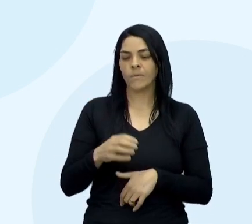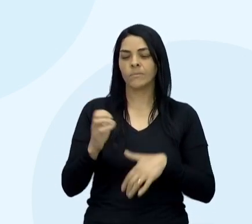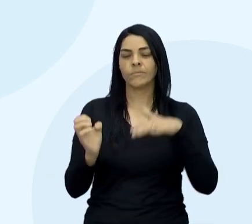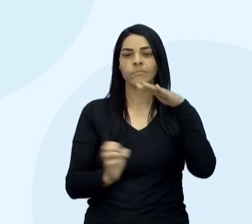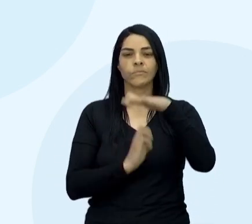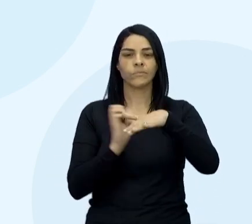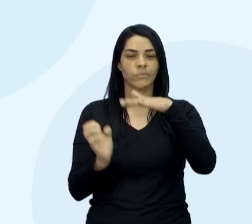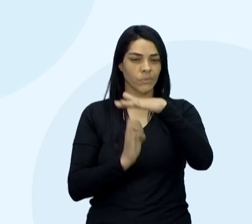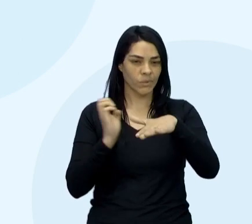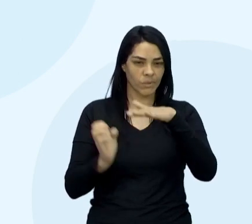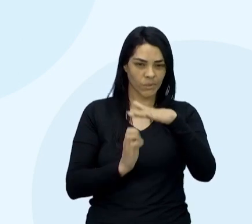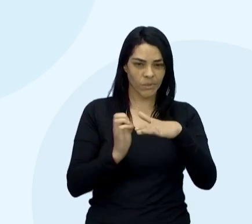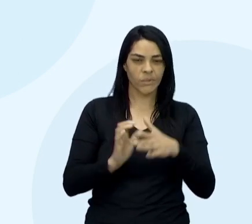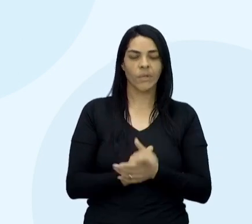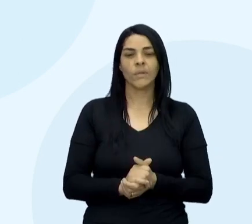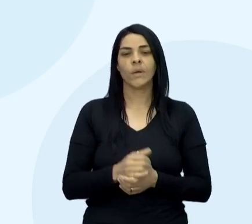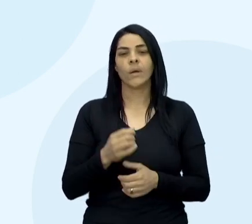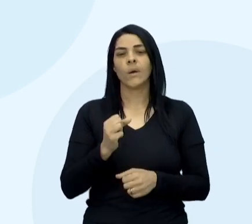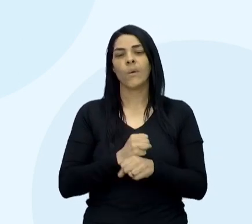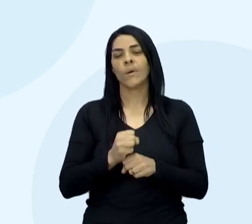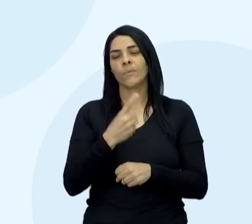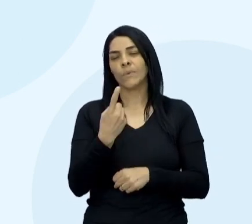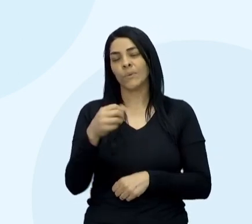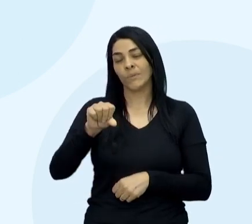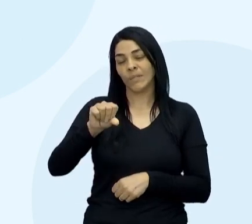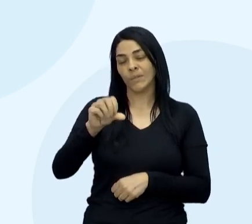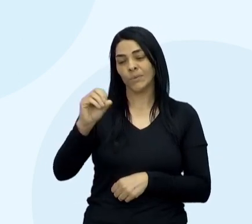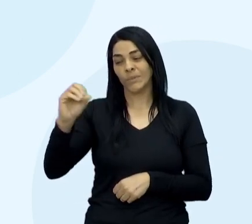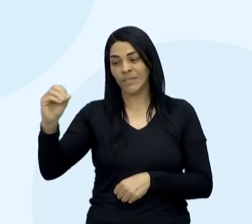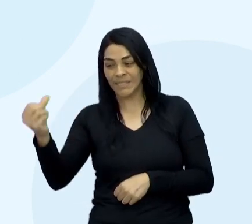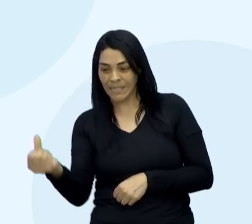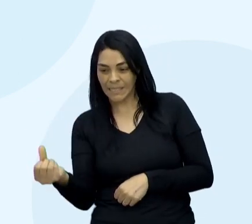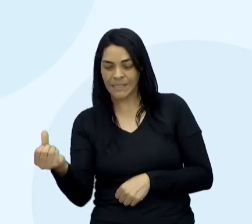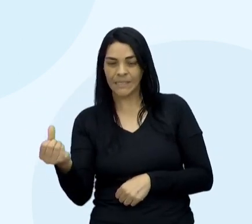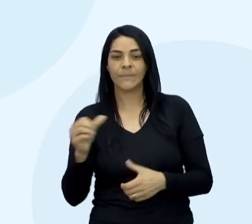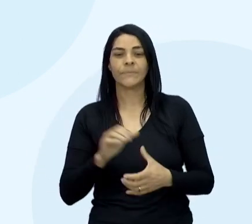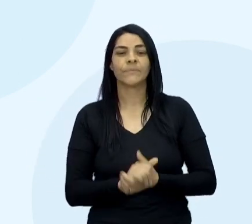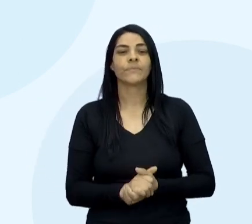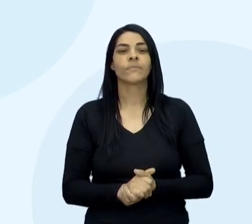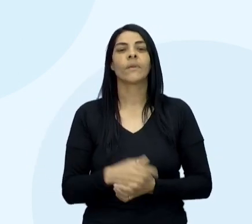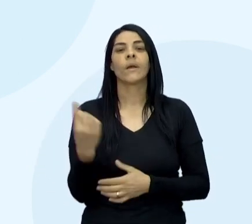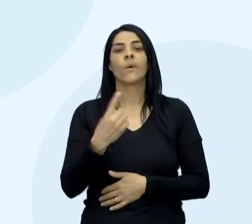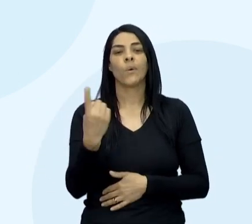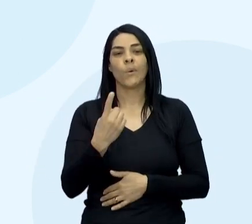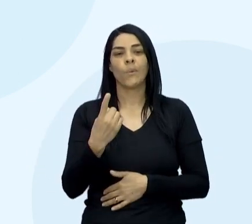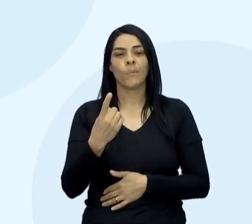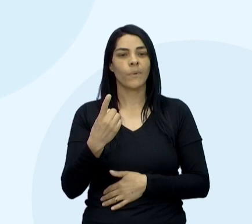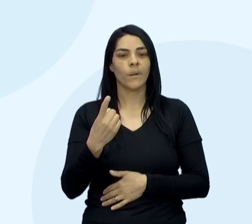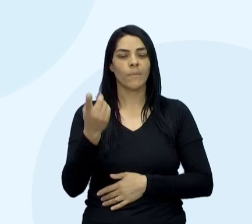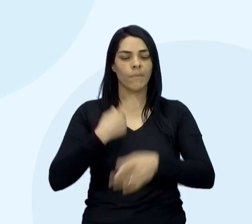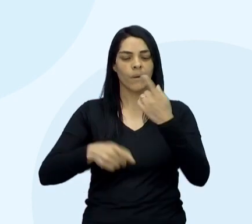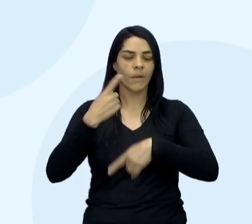de Francisco Martsulo, de 1906, filme nacional de 1906. O primeiro sucesso, com mais de